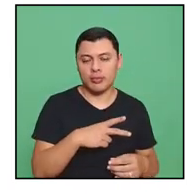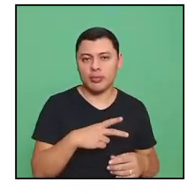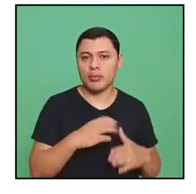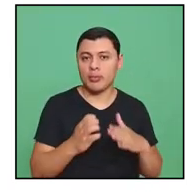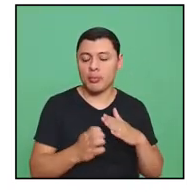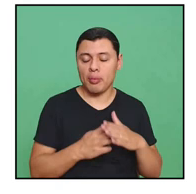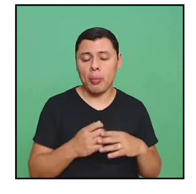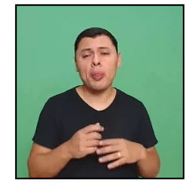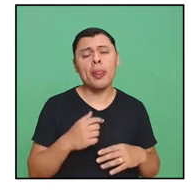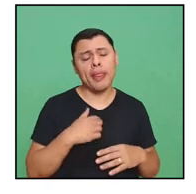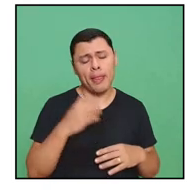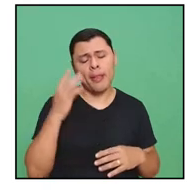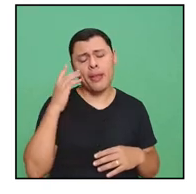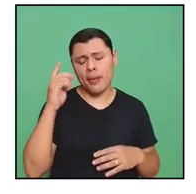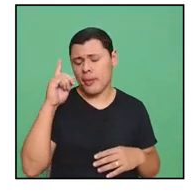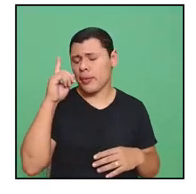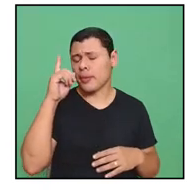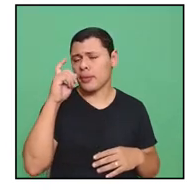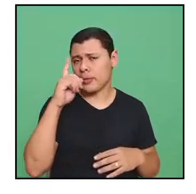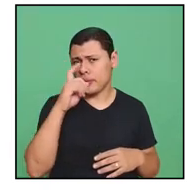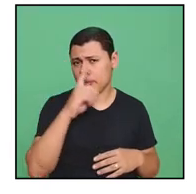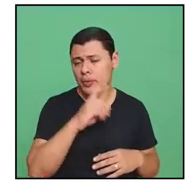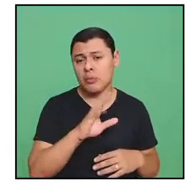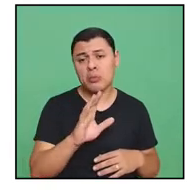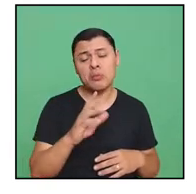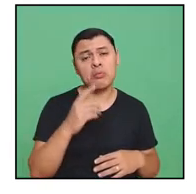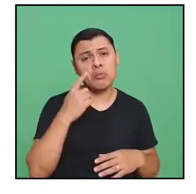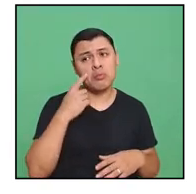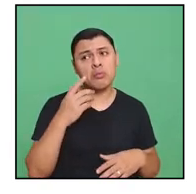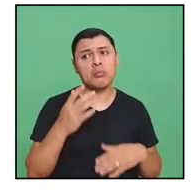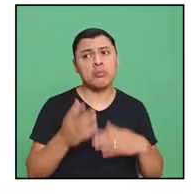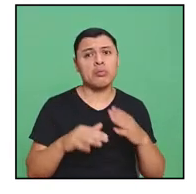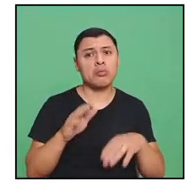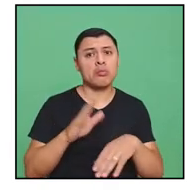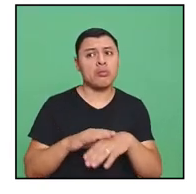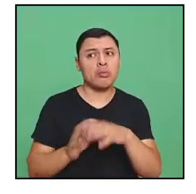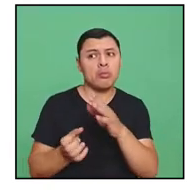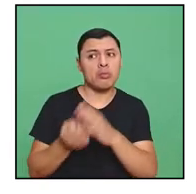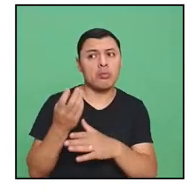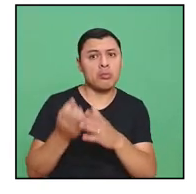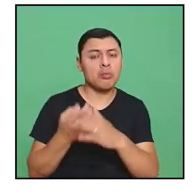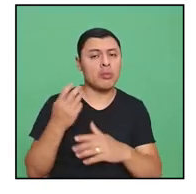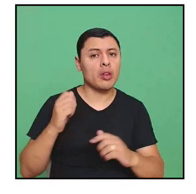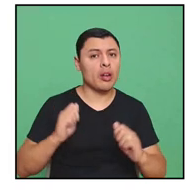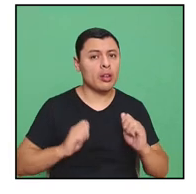assim, eu prefiro que talvez criadores, artistas e tal experimentem com isso primeiro,